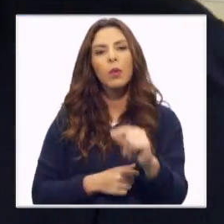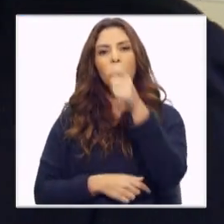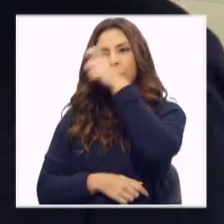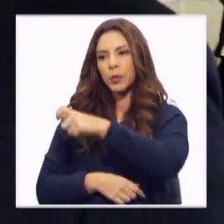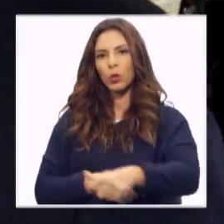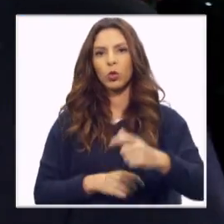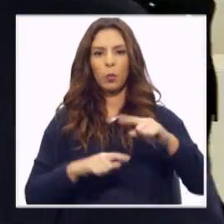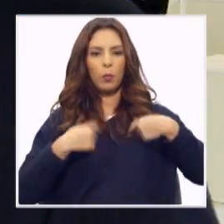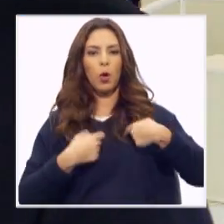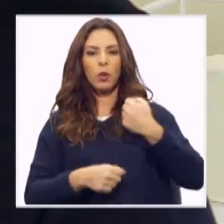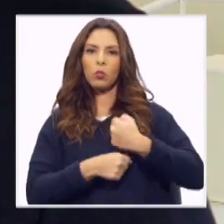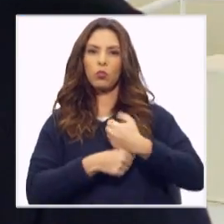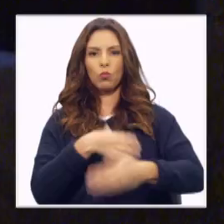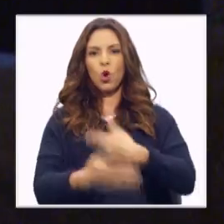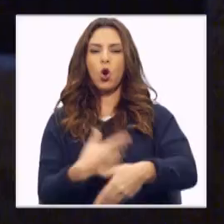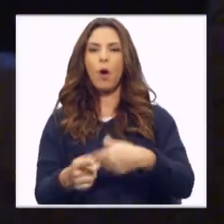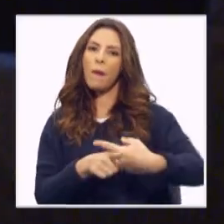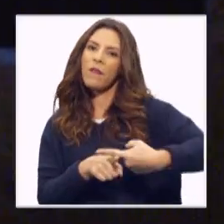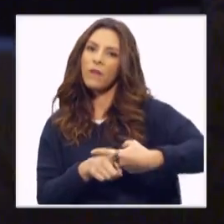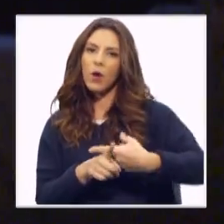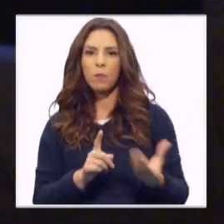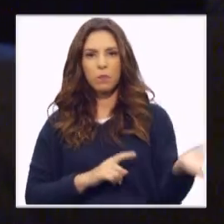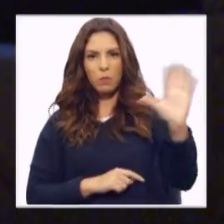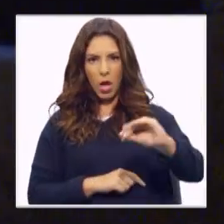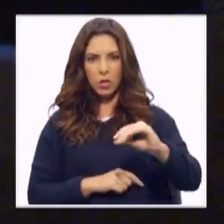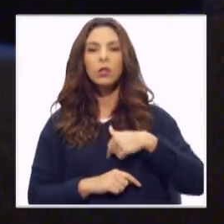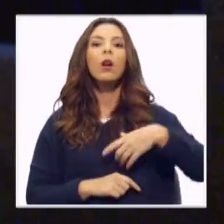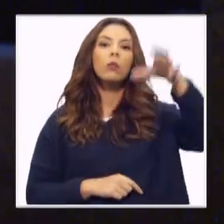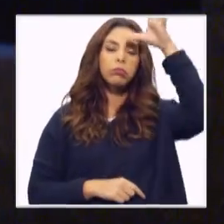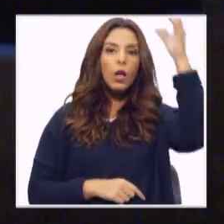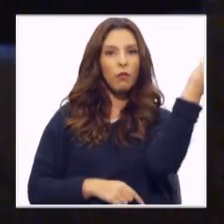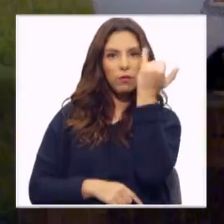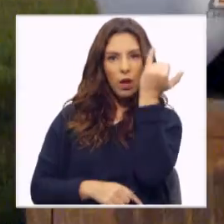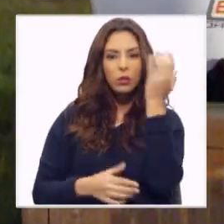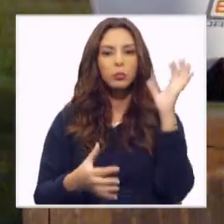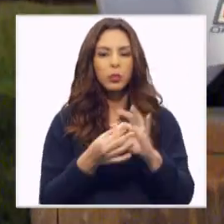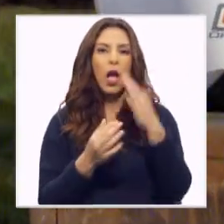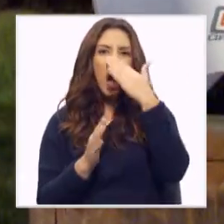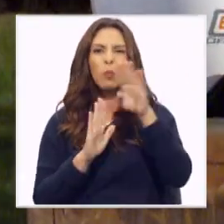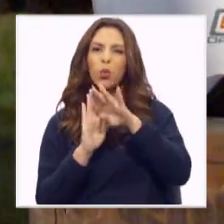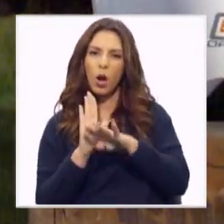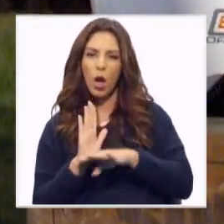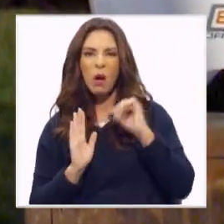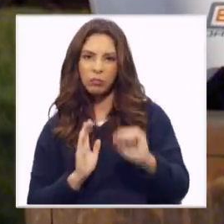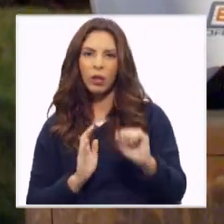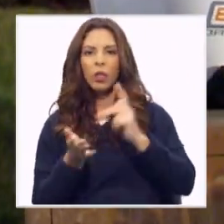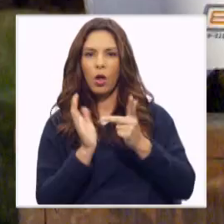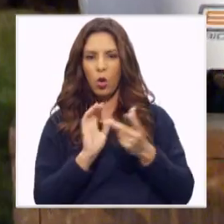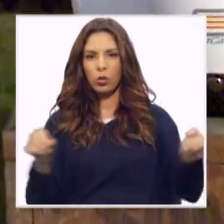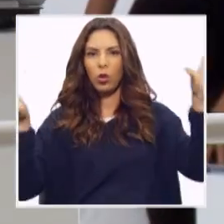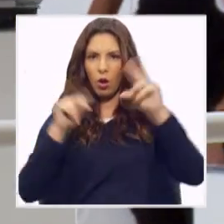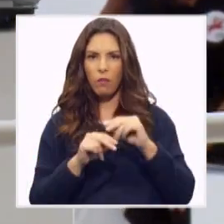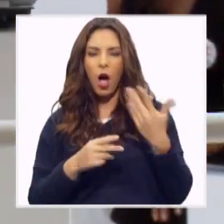uma experiência mais atrativa de trabalho dentro da empresa. A inteligência artificial apresenta-se como uma mais-valia no